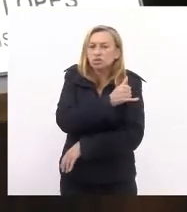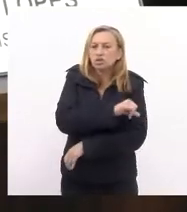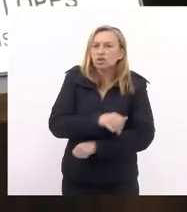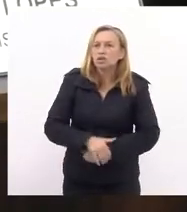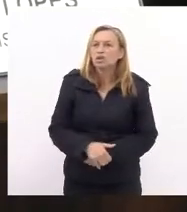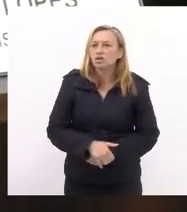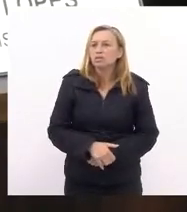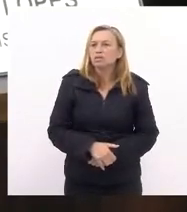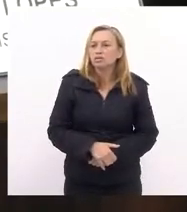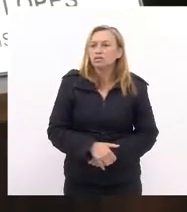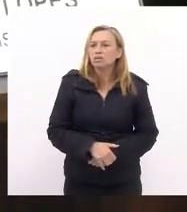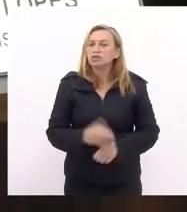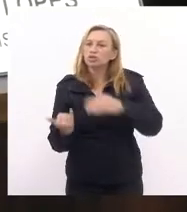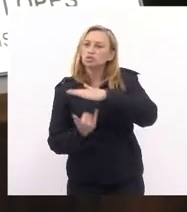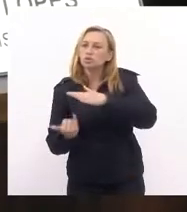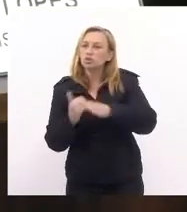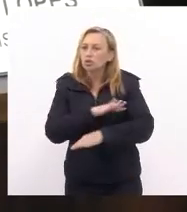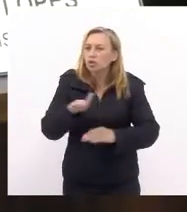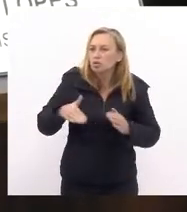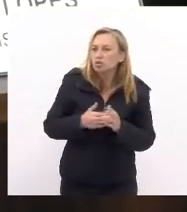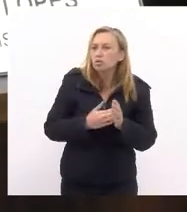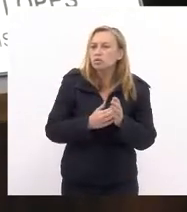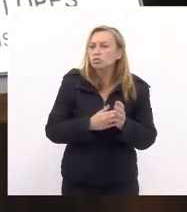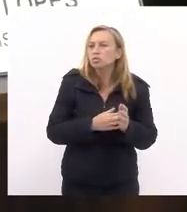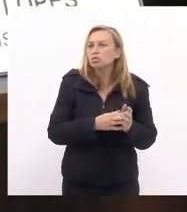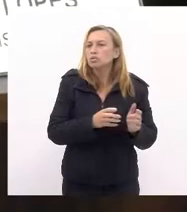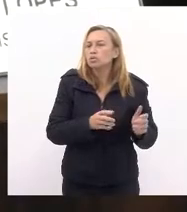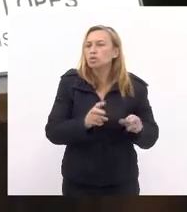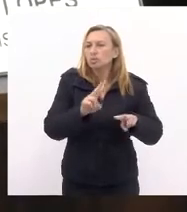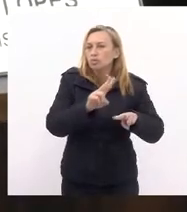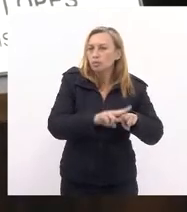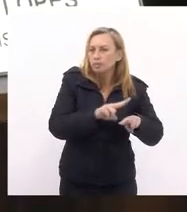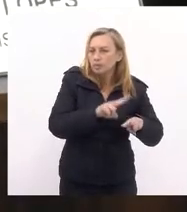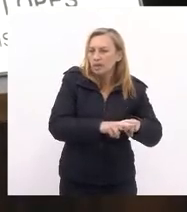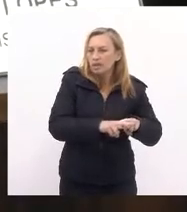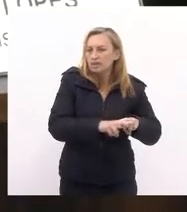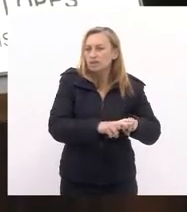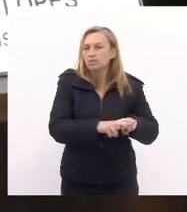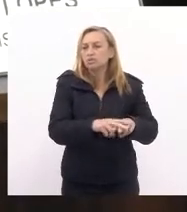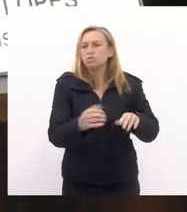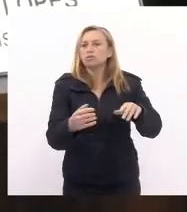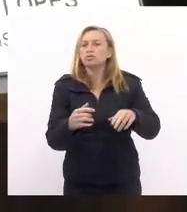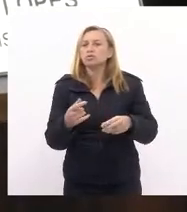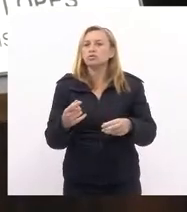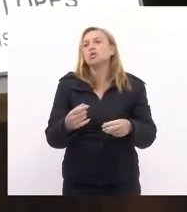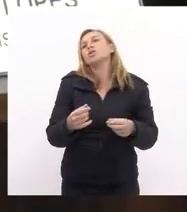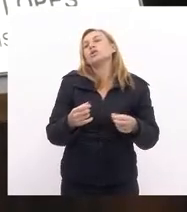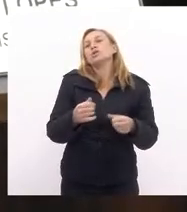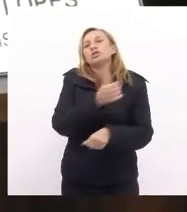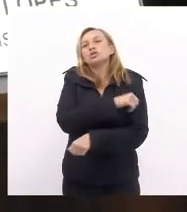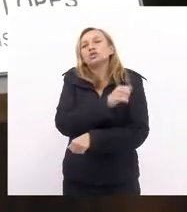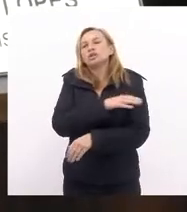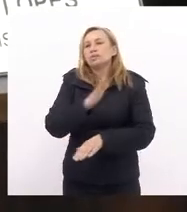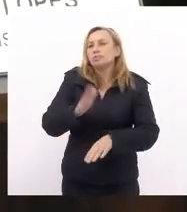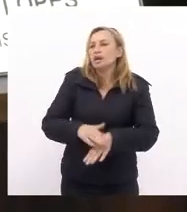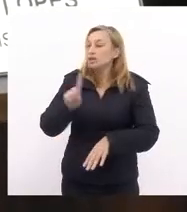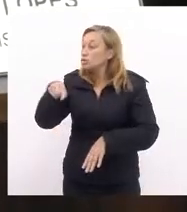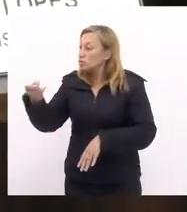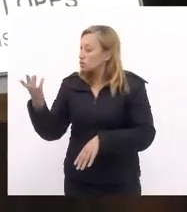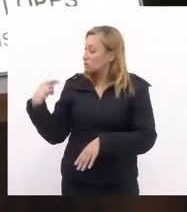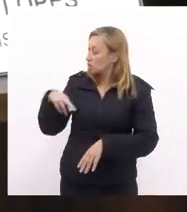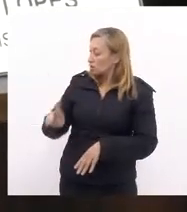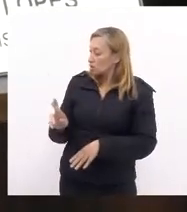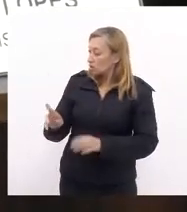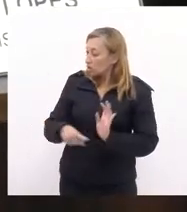que está em todos os presídios do Rio de Janeiro, juntamente com as demais religiões, dando assistência aos